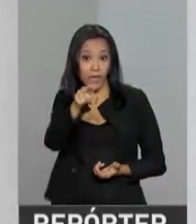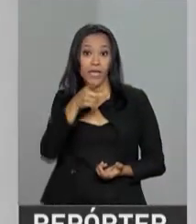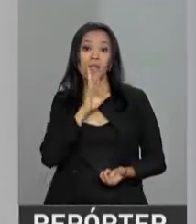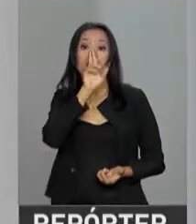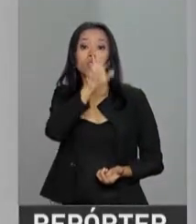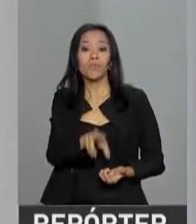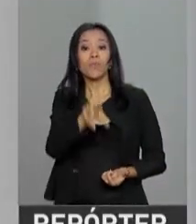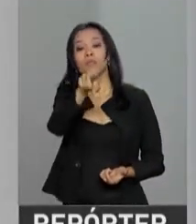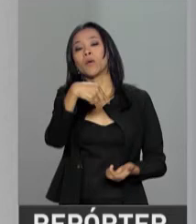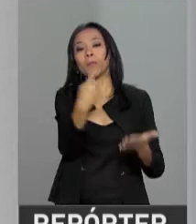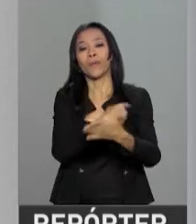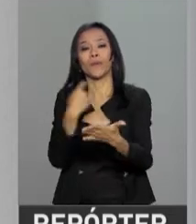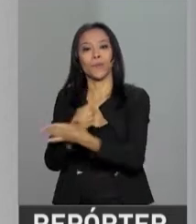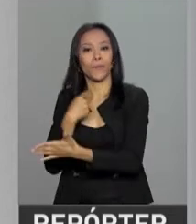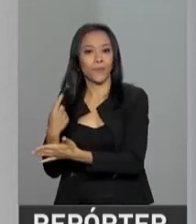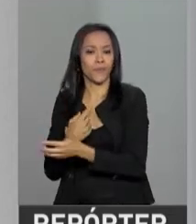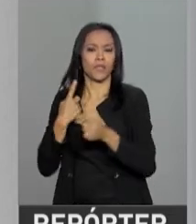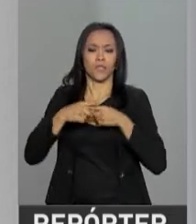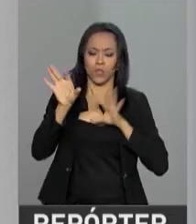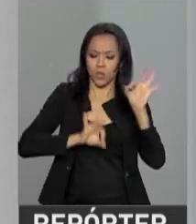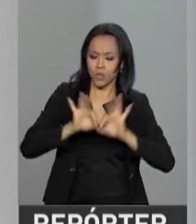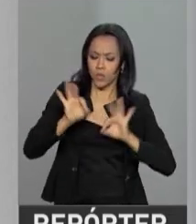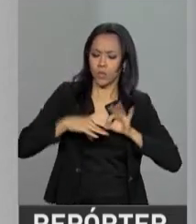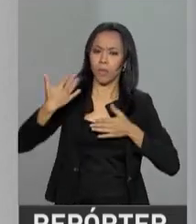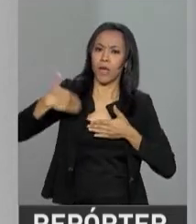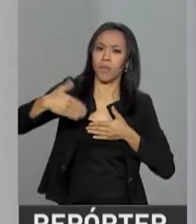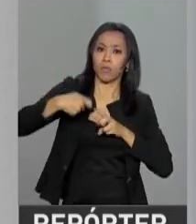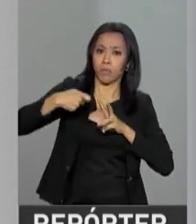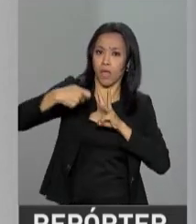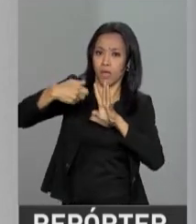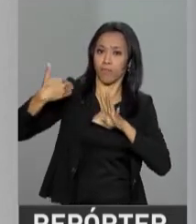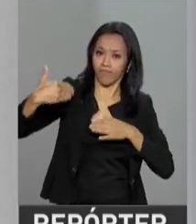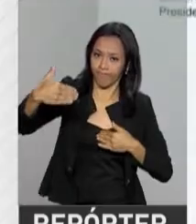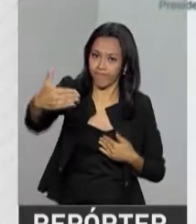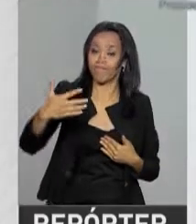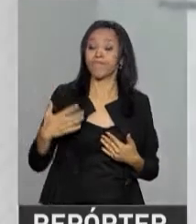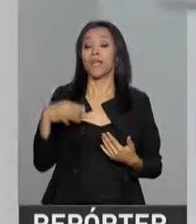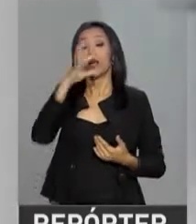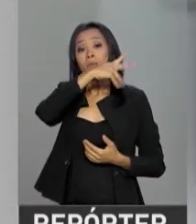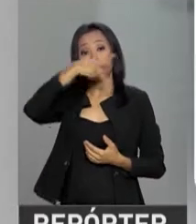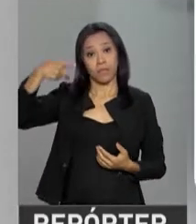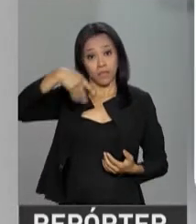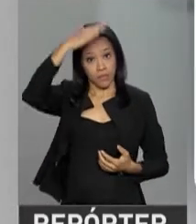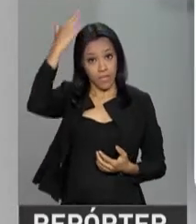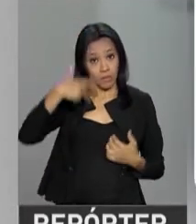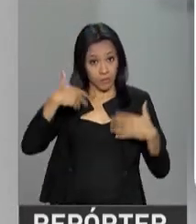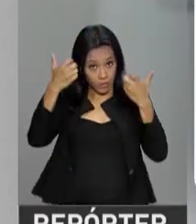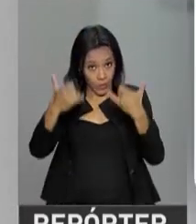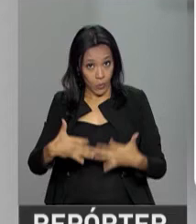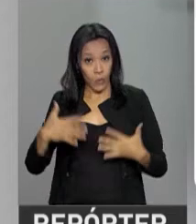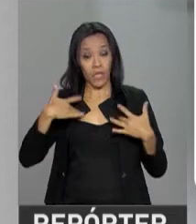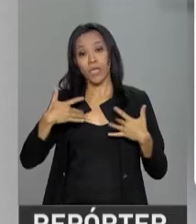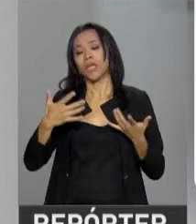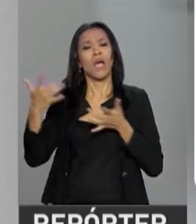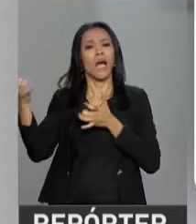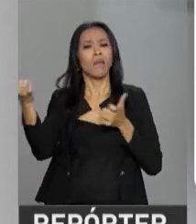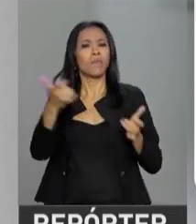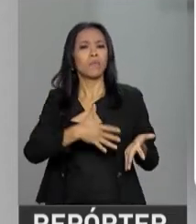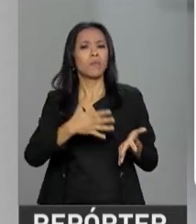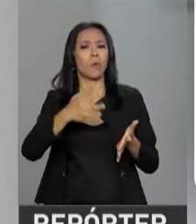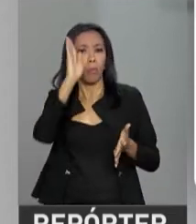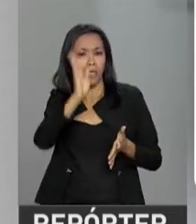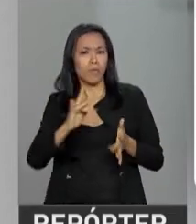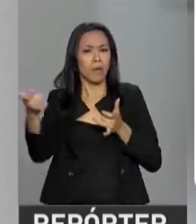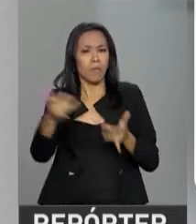sobre o governo e os planos para os próximos meses temer reforçou que tirou o país da recessão e que as empresas voltaram a